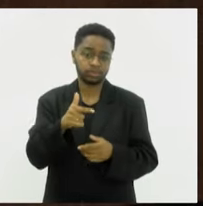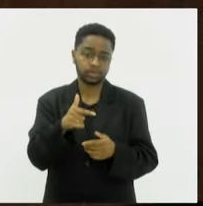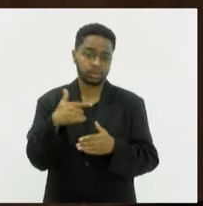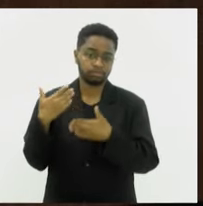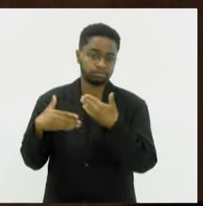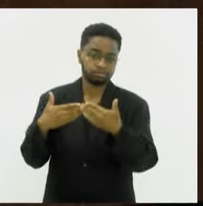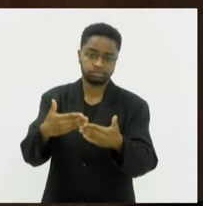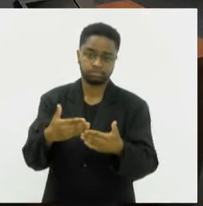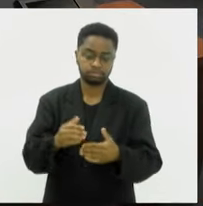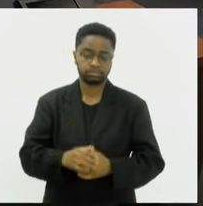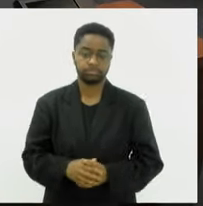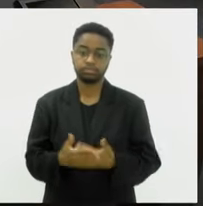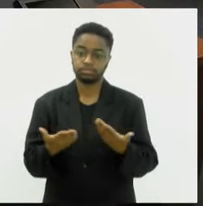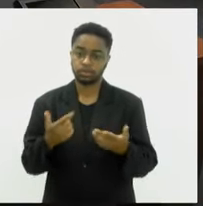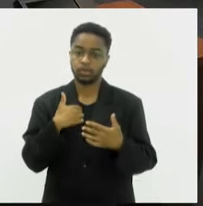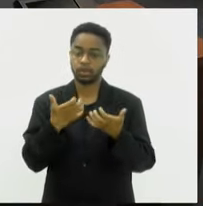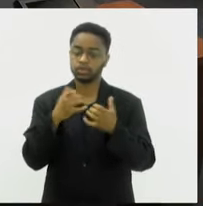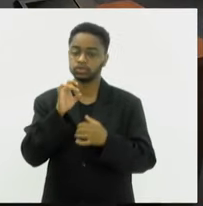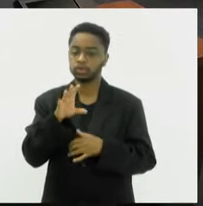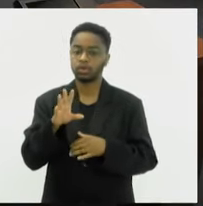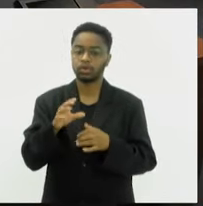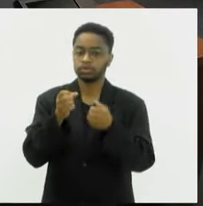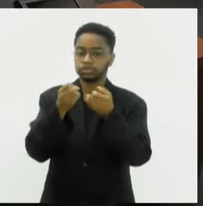só dar essa contribuição, muito obrigado.